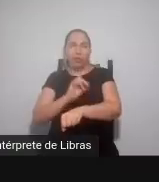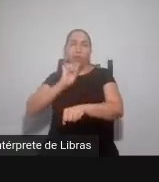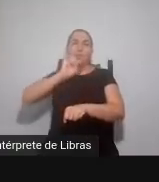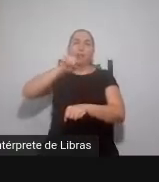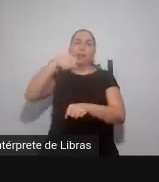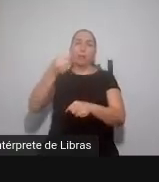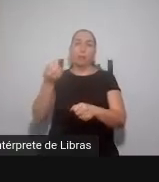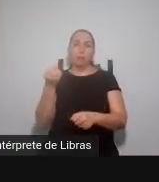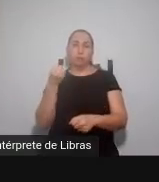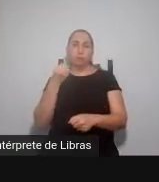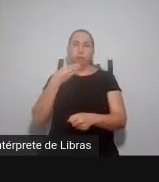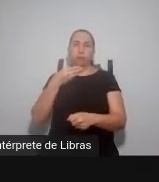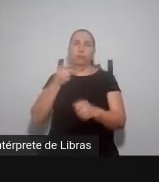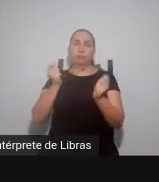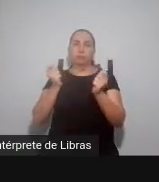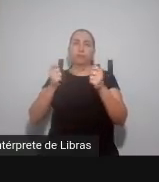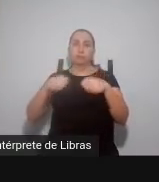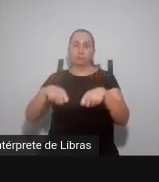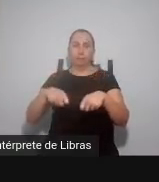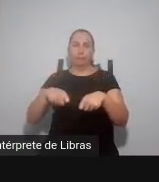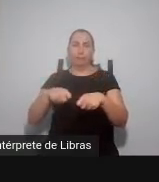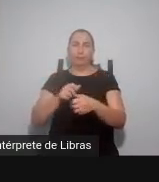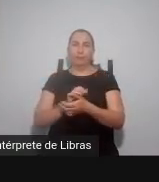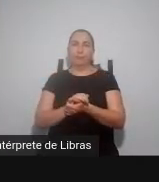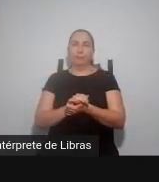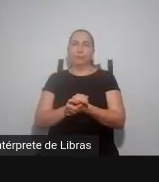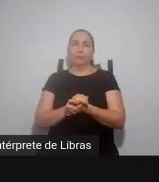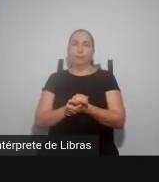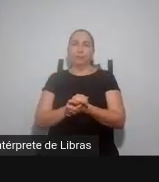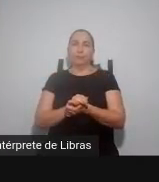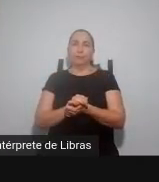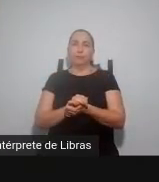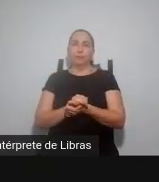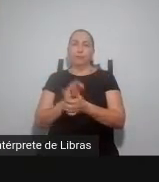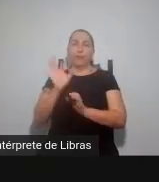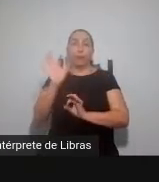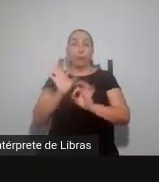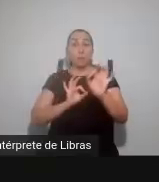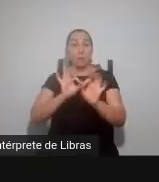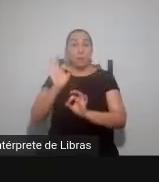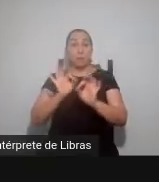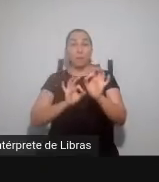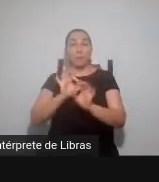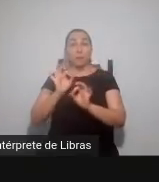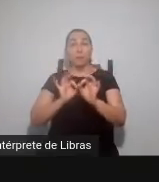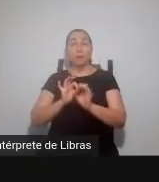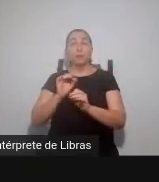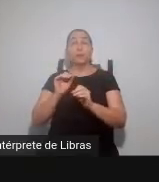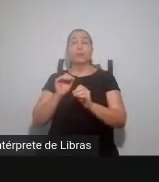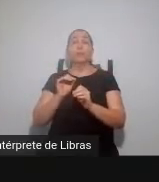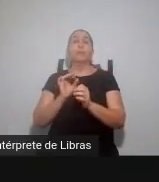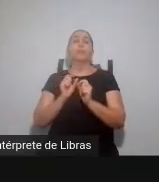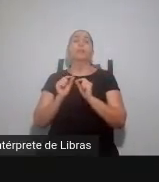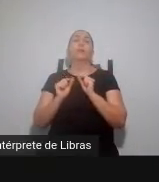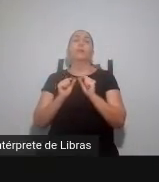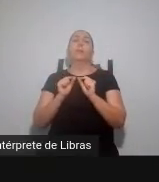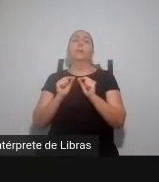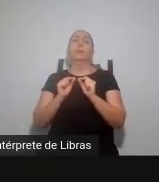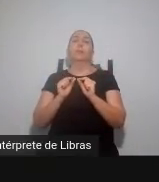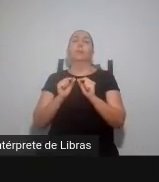jogo delas. Aqui, a proposta foi entrar no site do